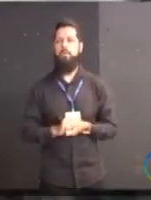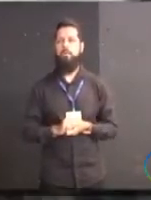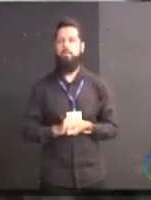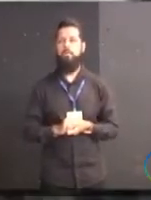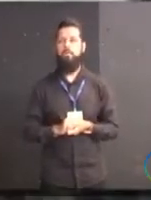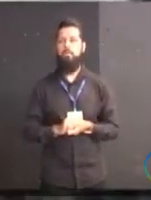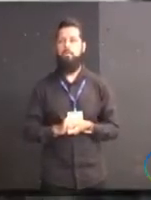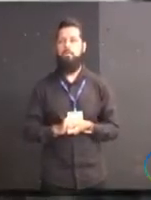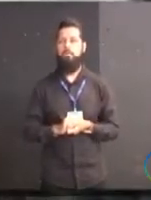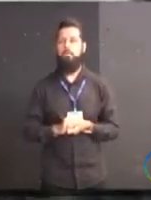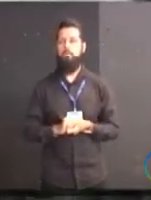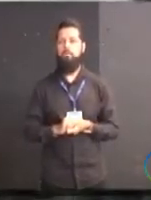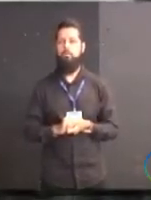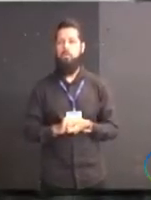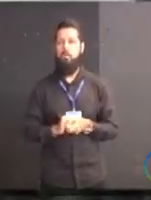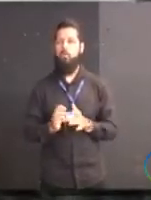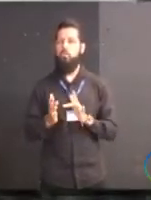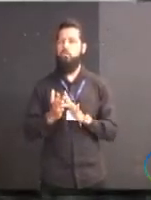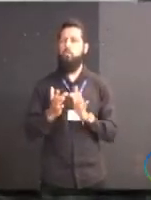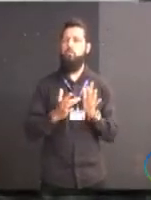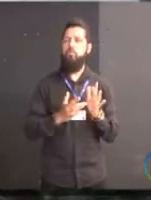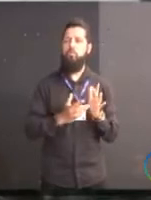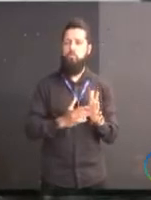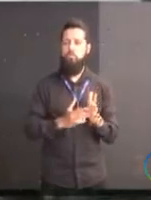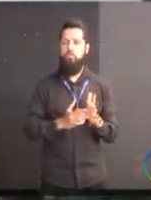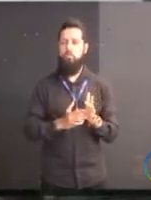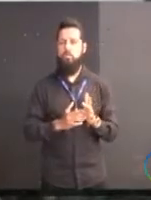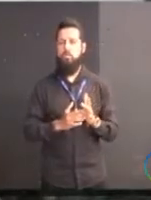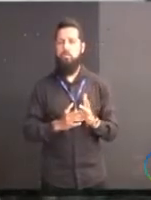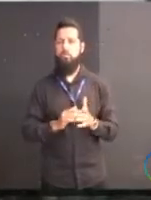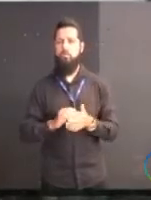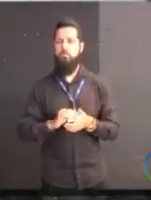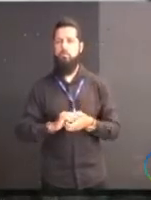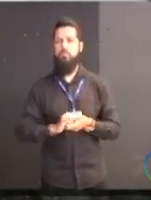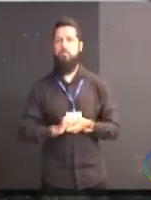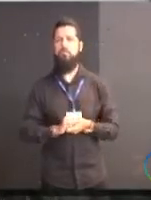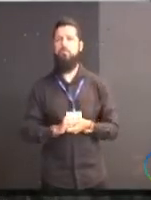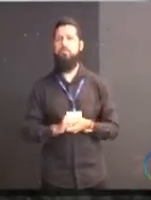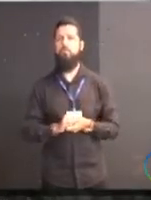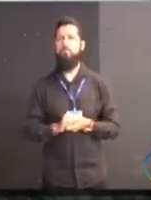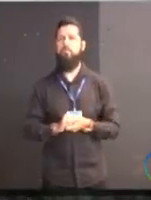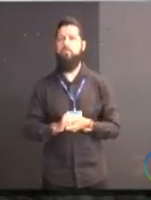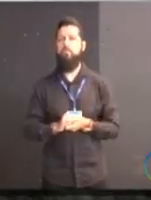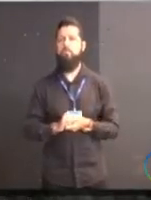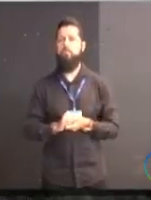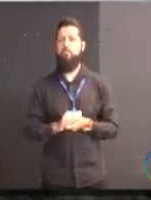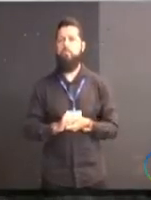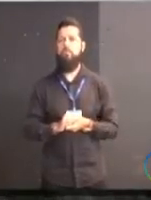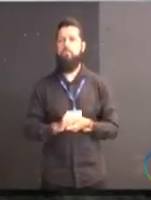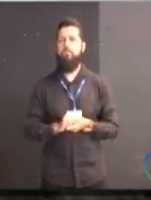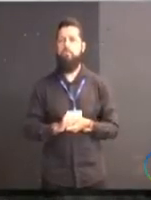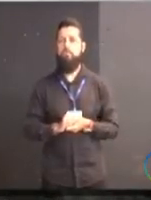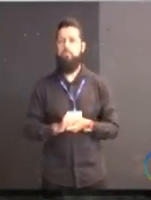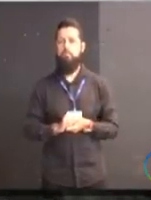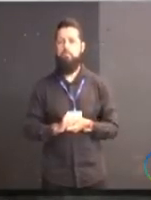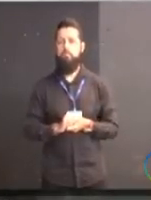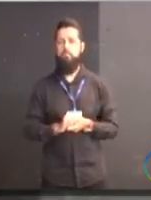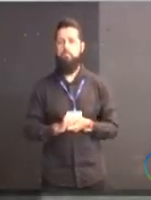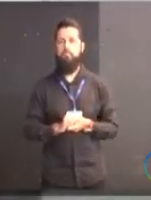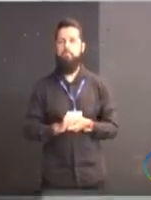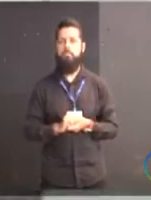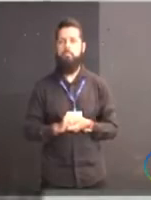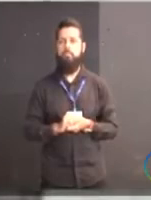da posição de Jesus no sistema solar, ele me disse que ficasse com